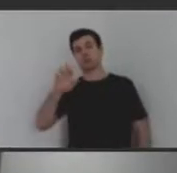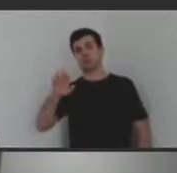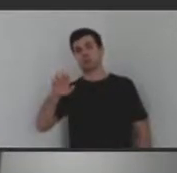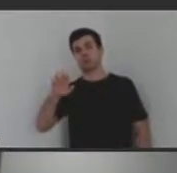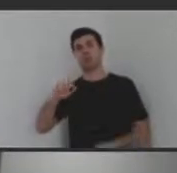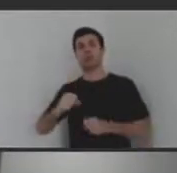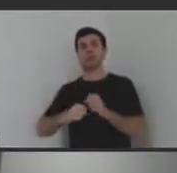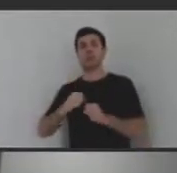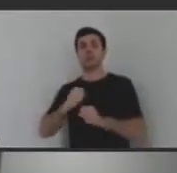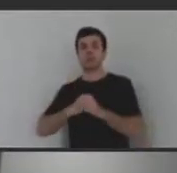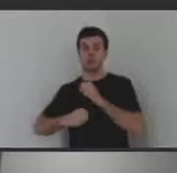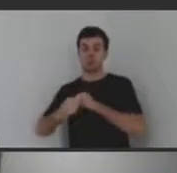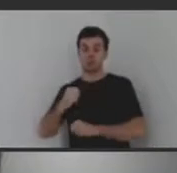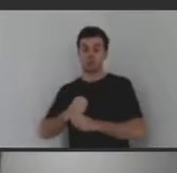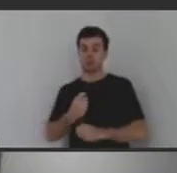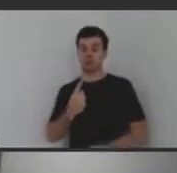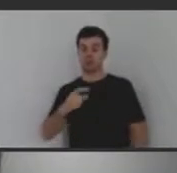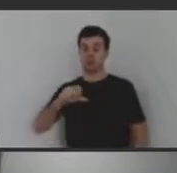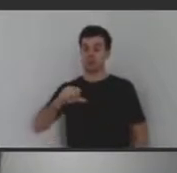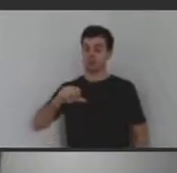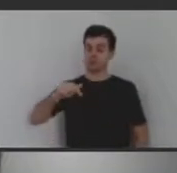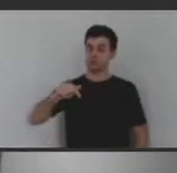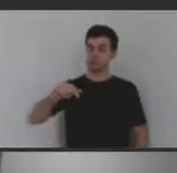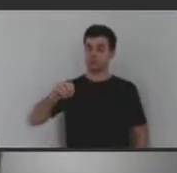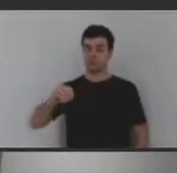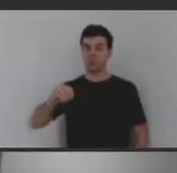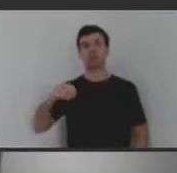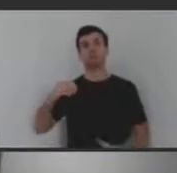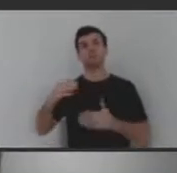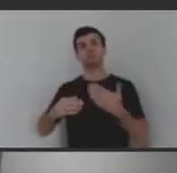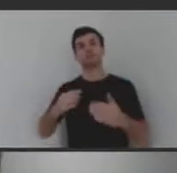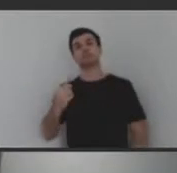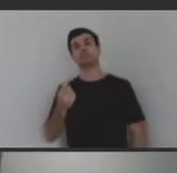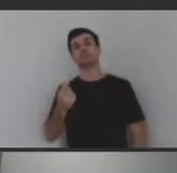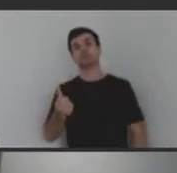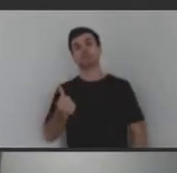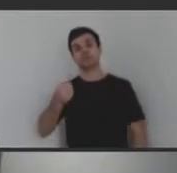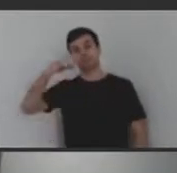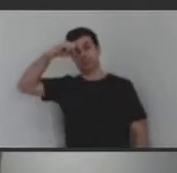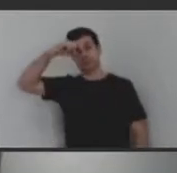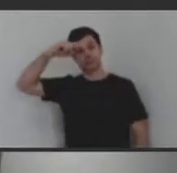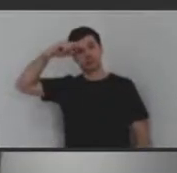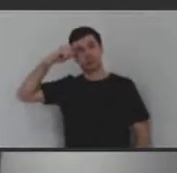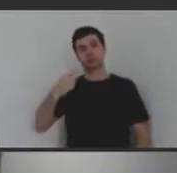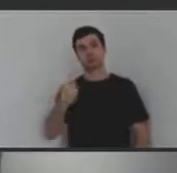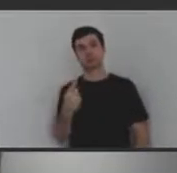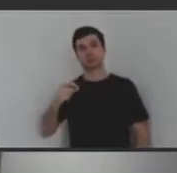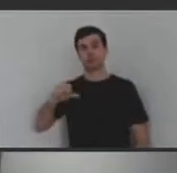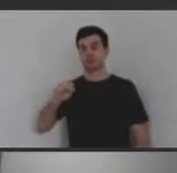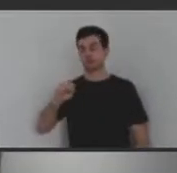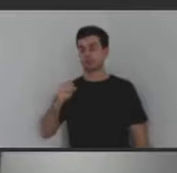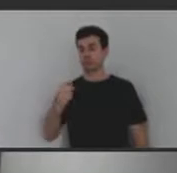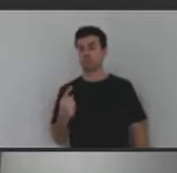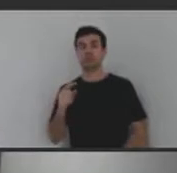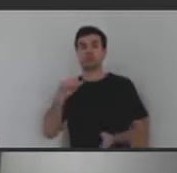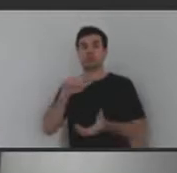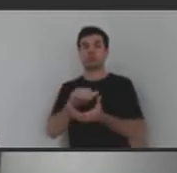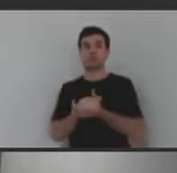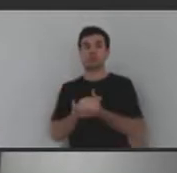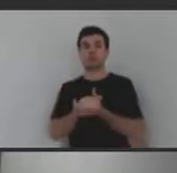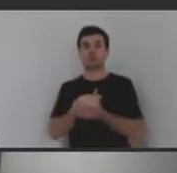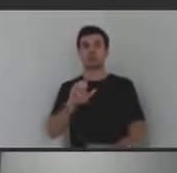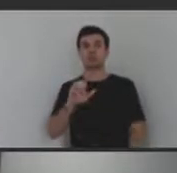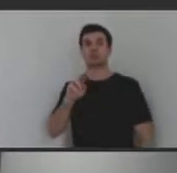e, mais tarde, no dia 16 de janeiro de 1981, casou-se com Herotildes de Brito da